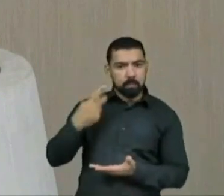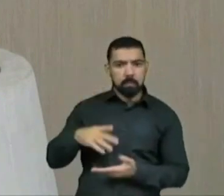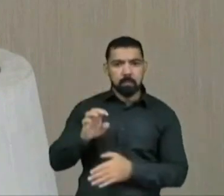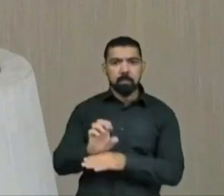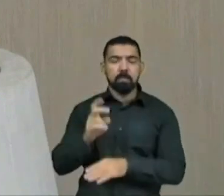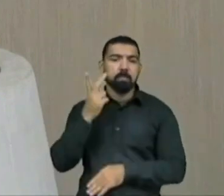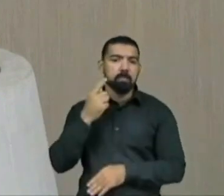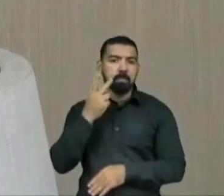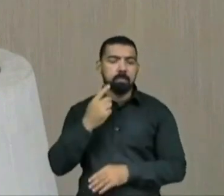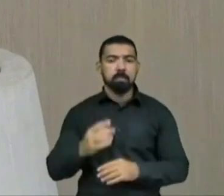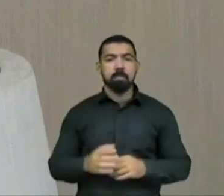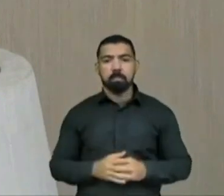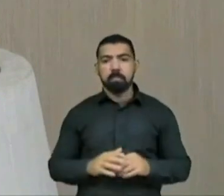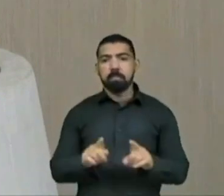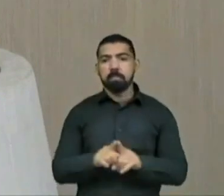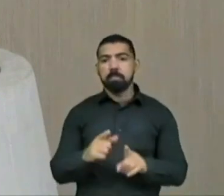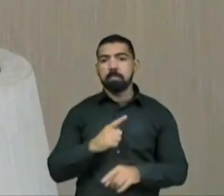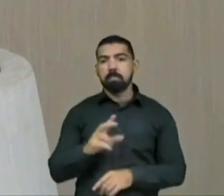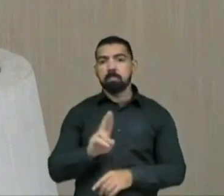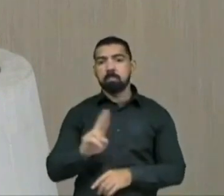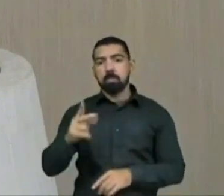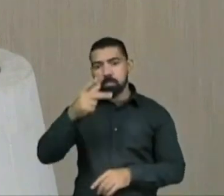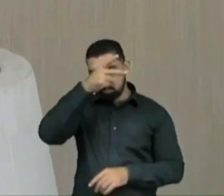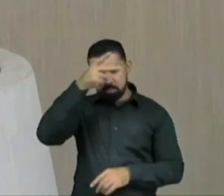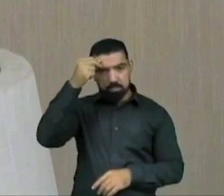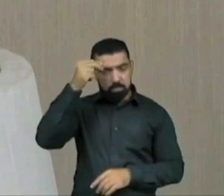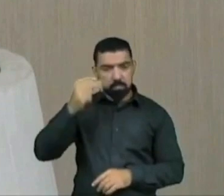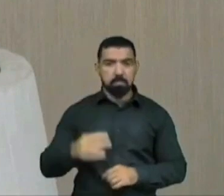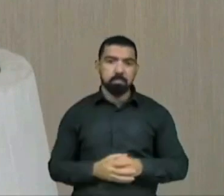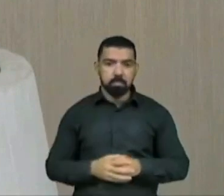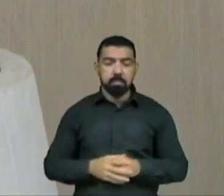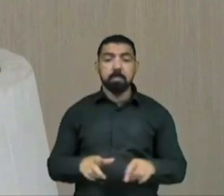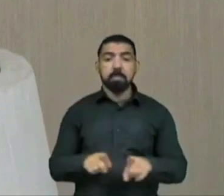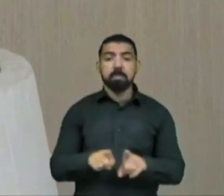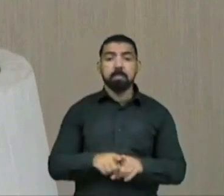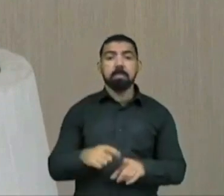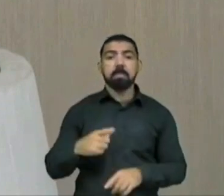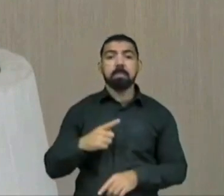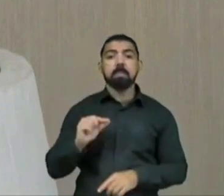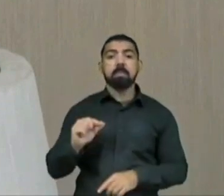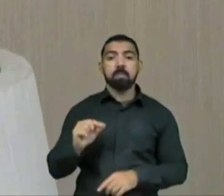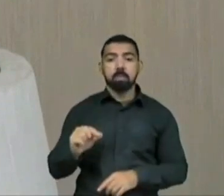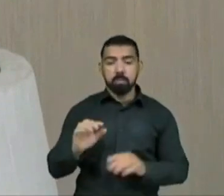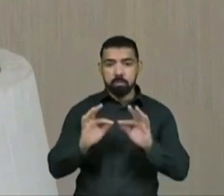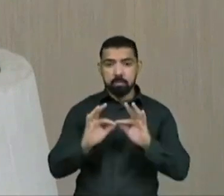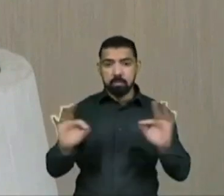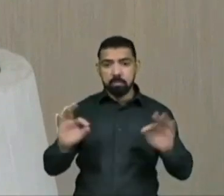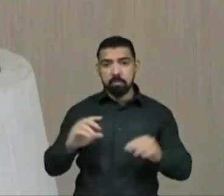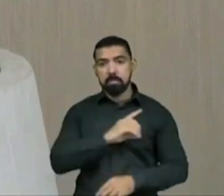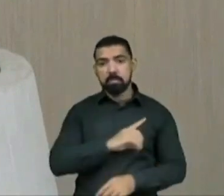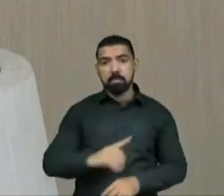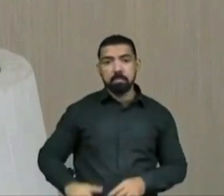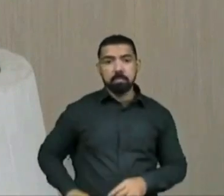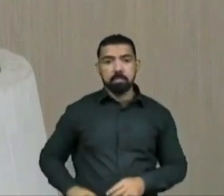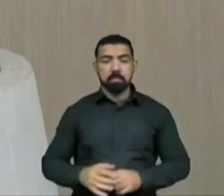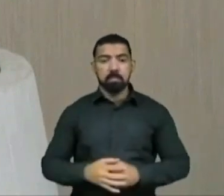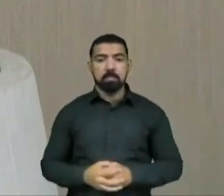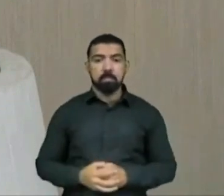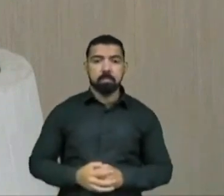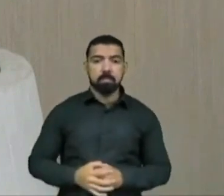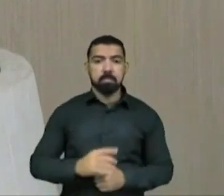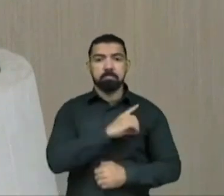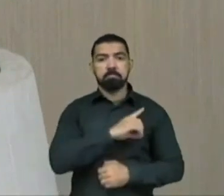Ceará, aparece o nome de um prefeito e aparece a expressão deputado.